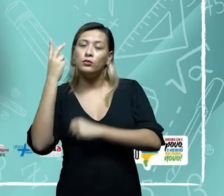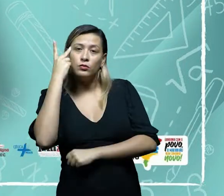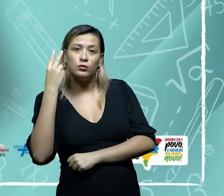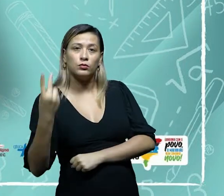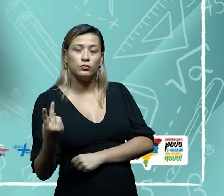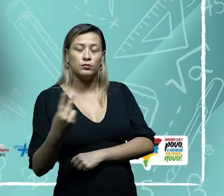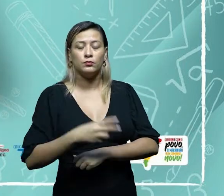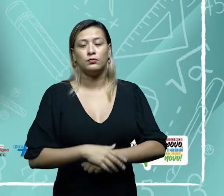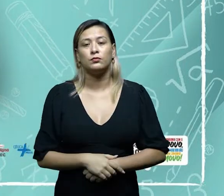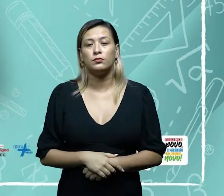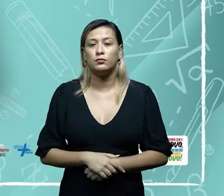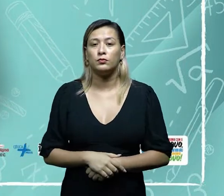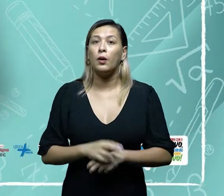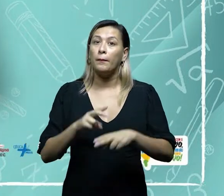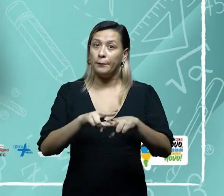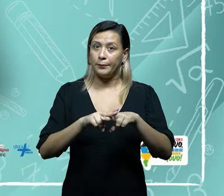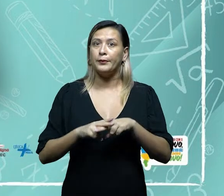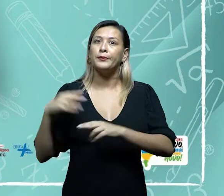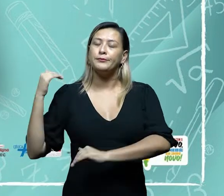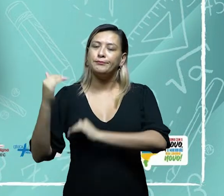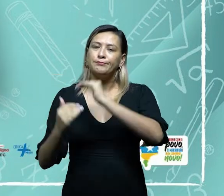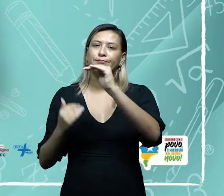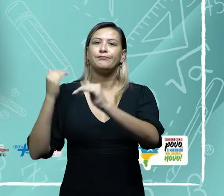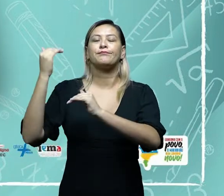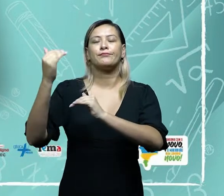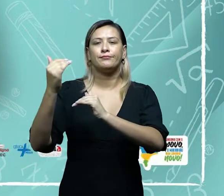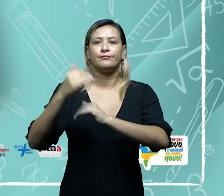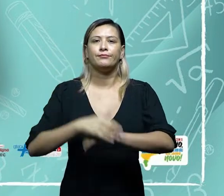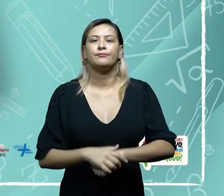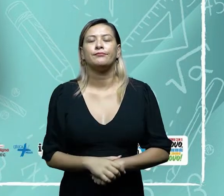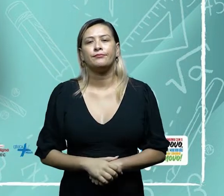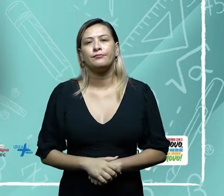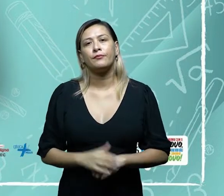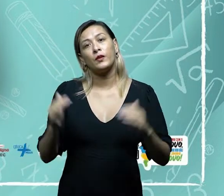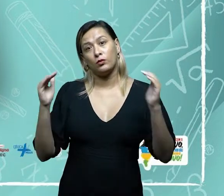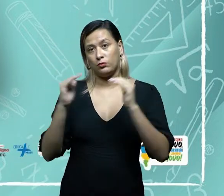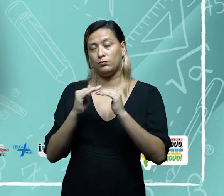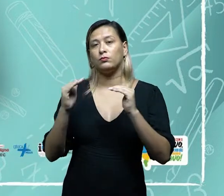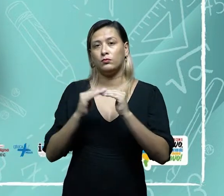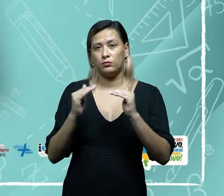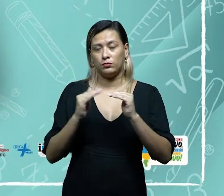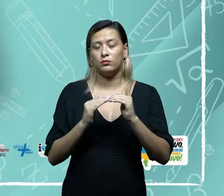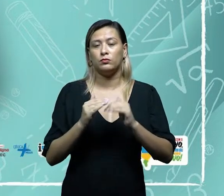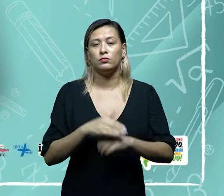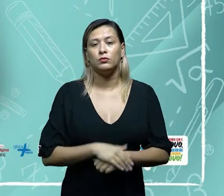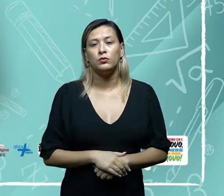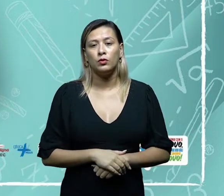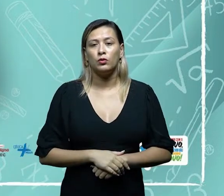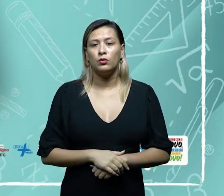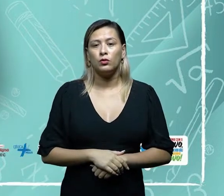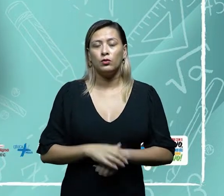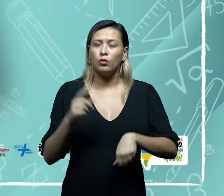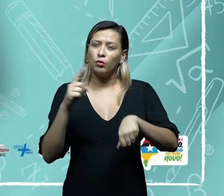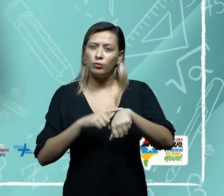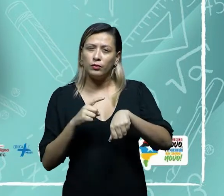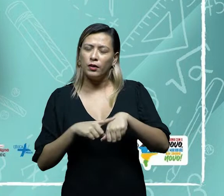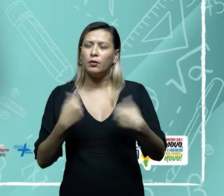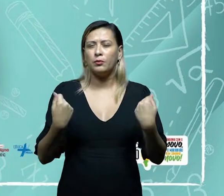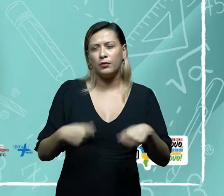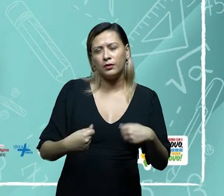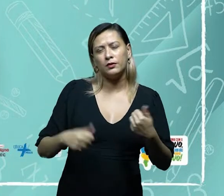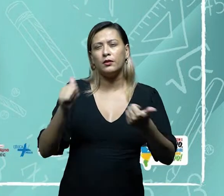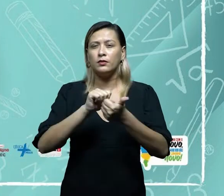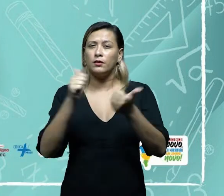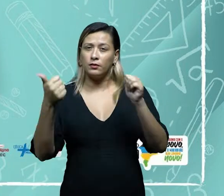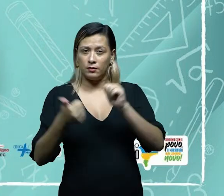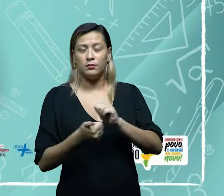históricas, então eles irão evoluir, né, de acordo com o tempo, com as necessidades, né, de